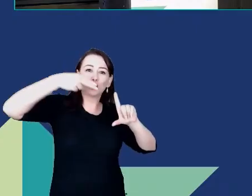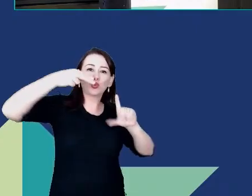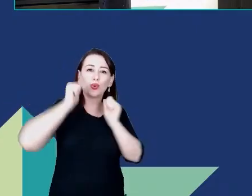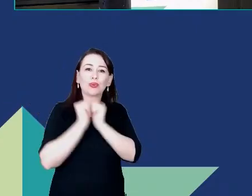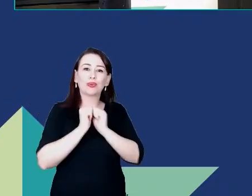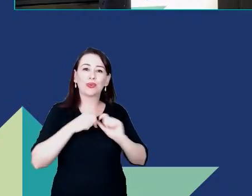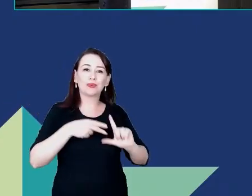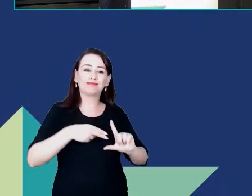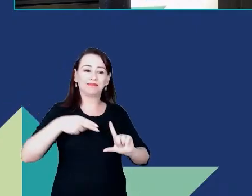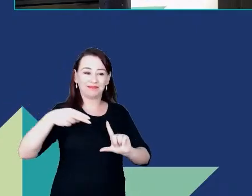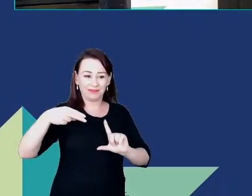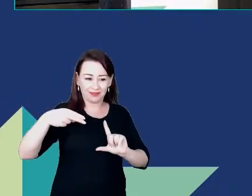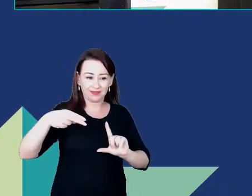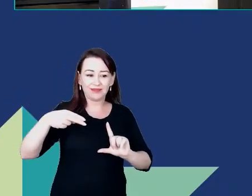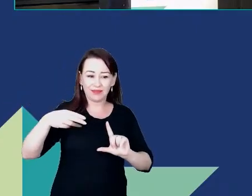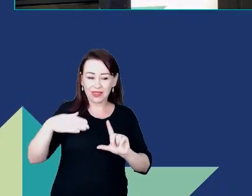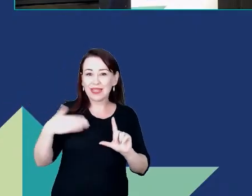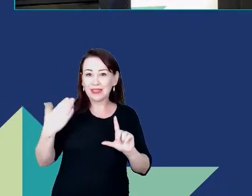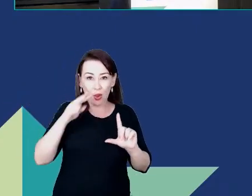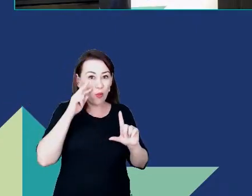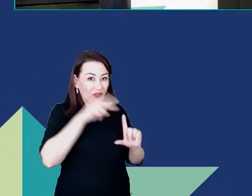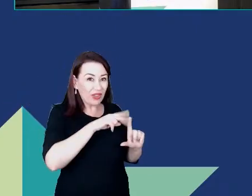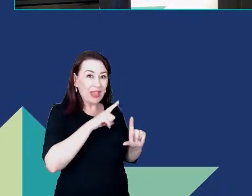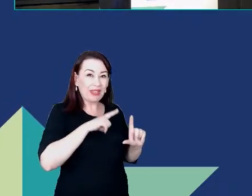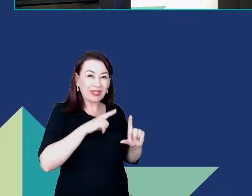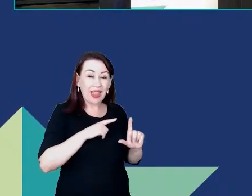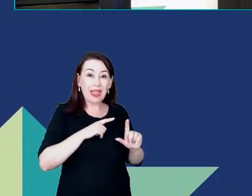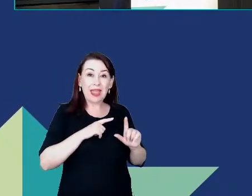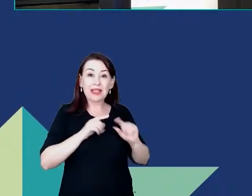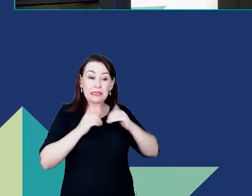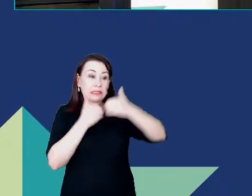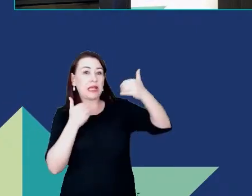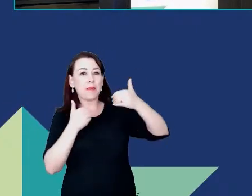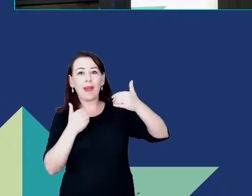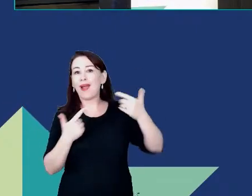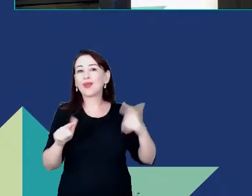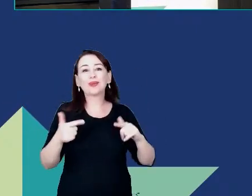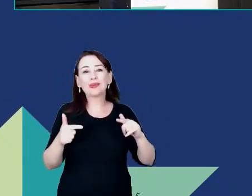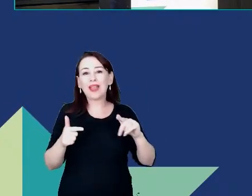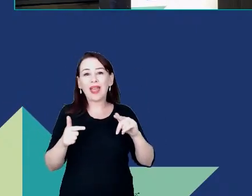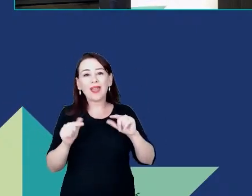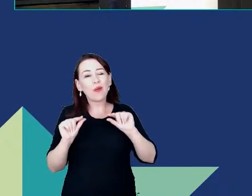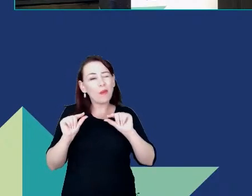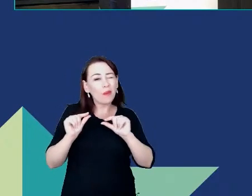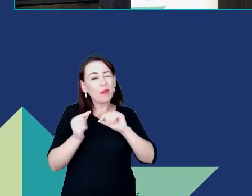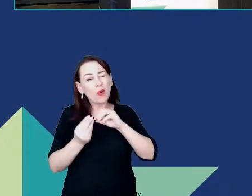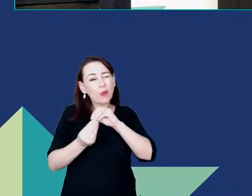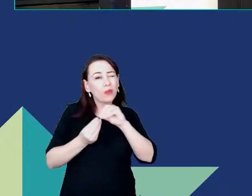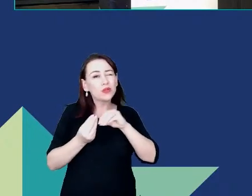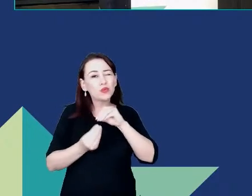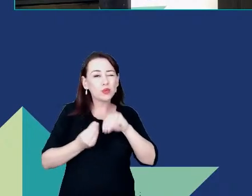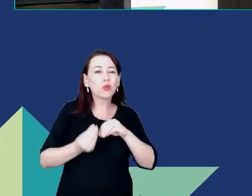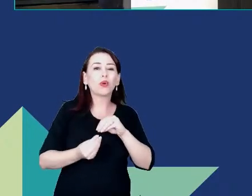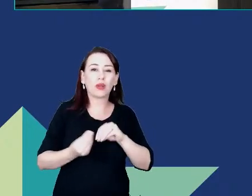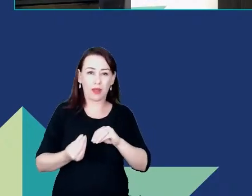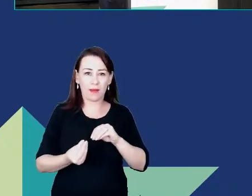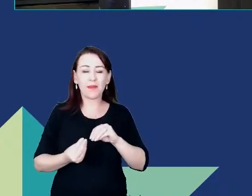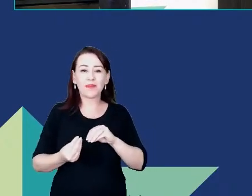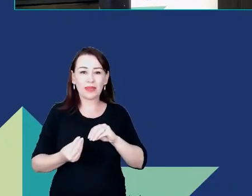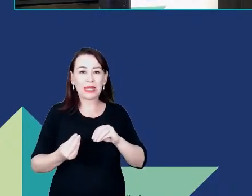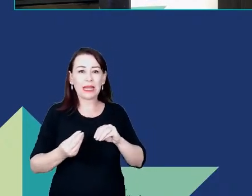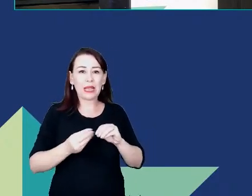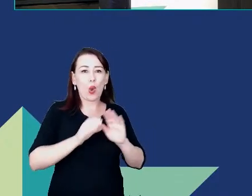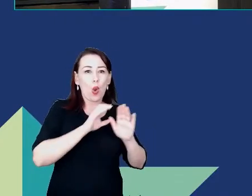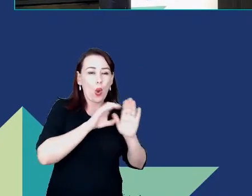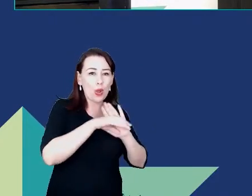uma proporção fixa de finos, você vai ter uma variação aí que ela pode ir, né, de um conceito